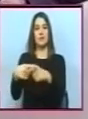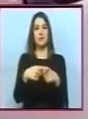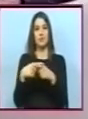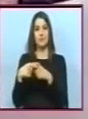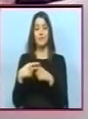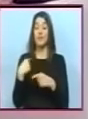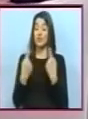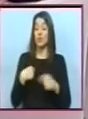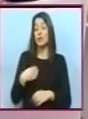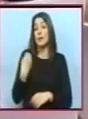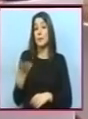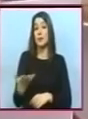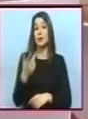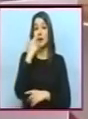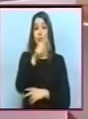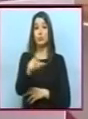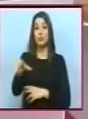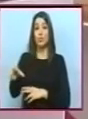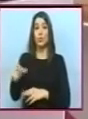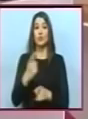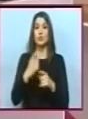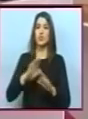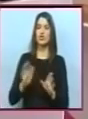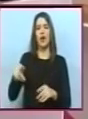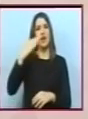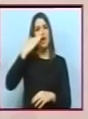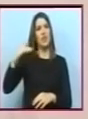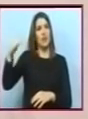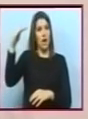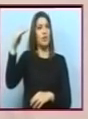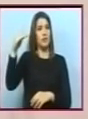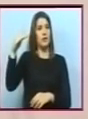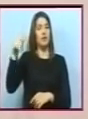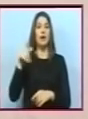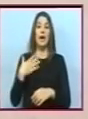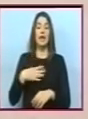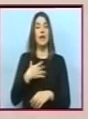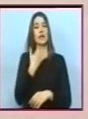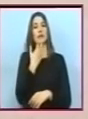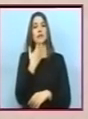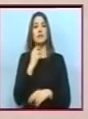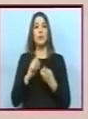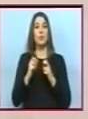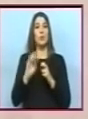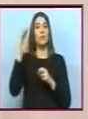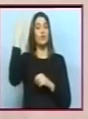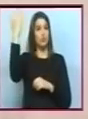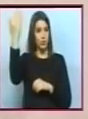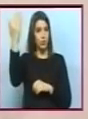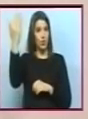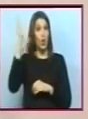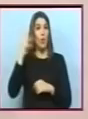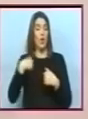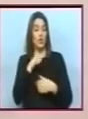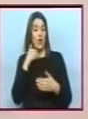pena das pessoas, e sobretudo pessoas com mais idade, que tentando prevenir um problema futuro, para quando já não estão